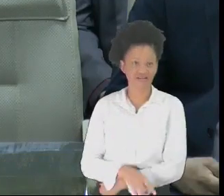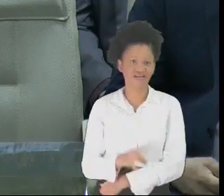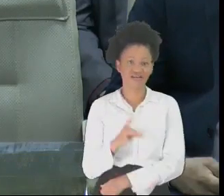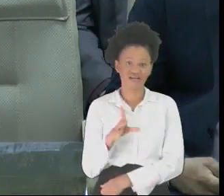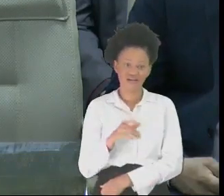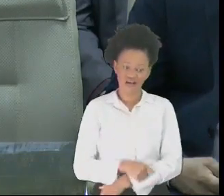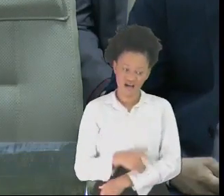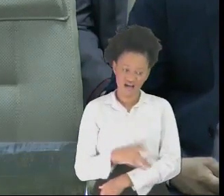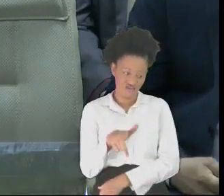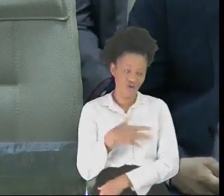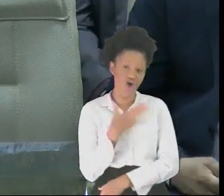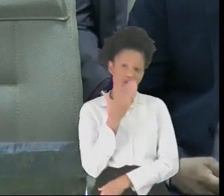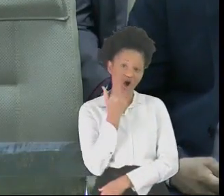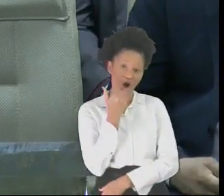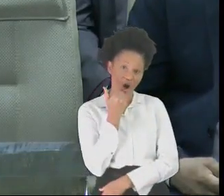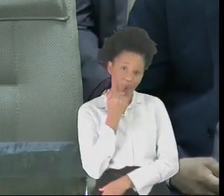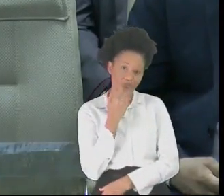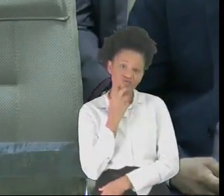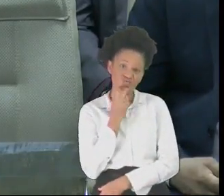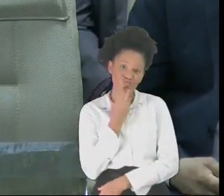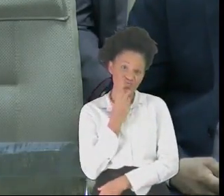comedor de fubá.